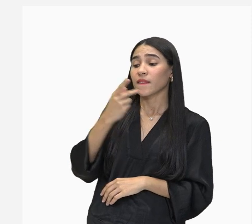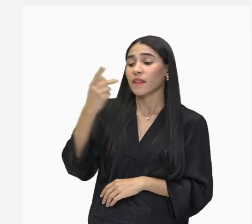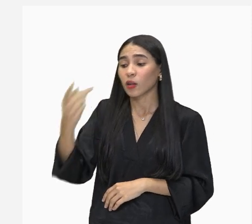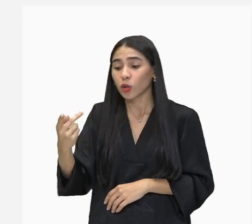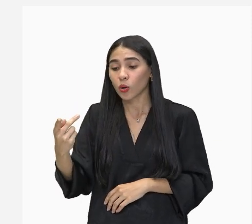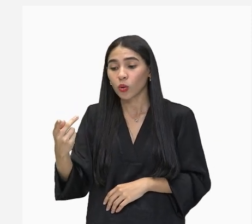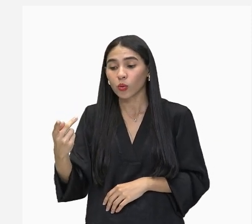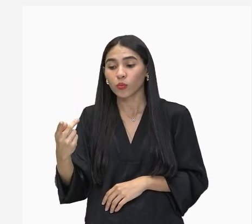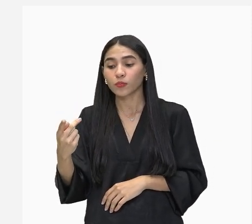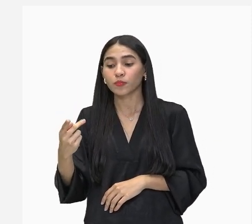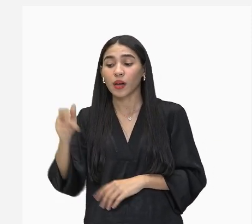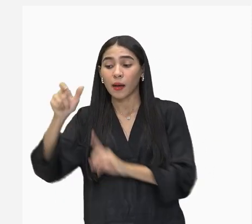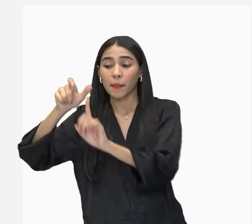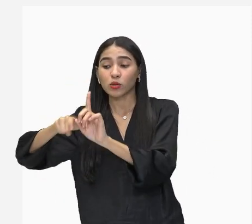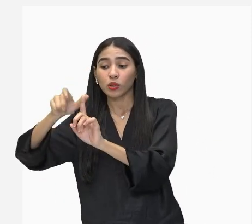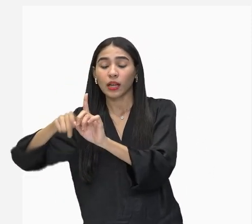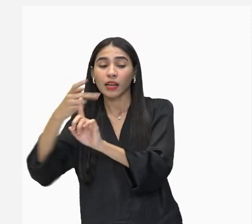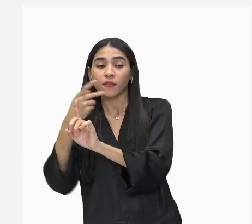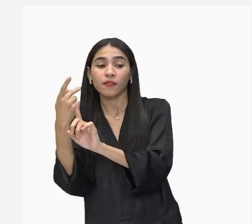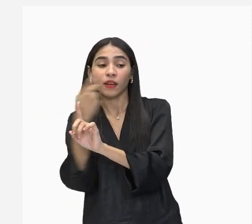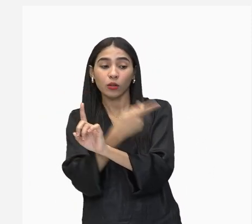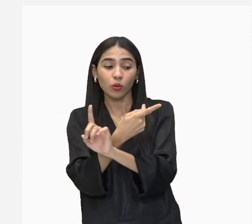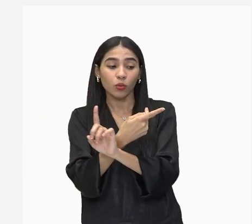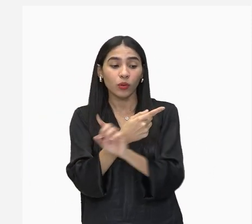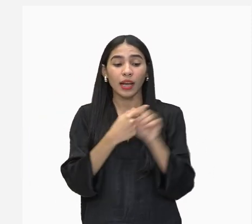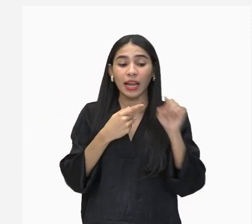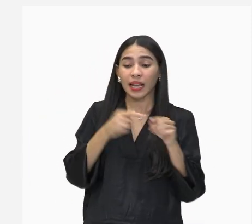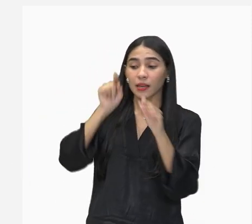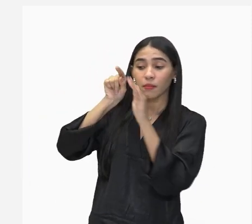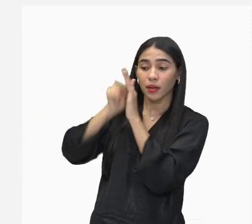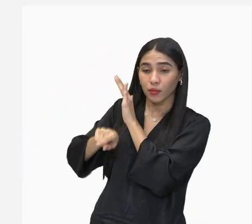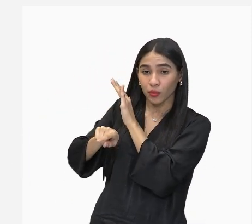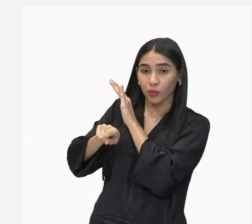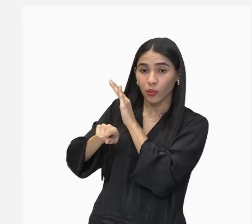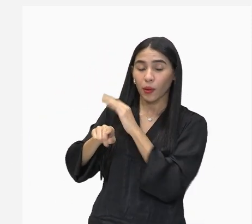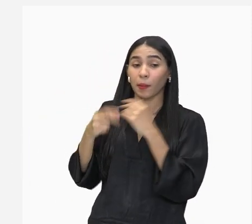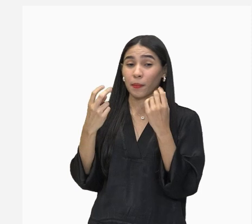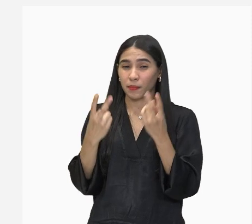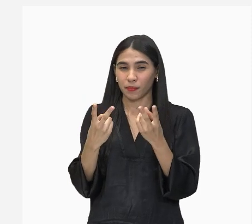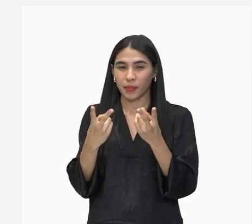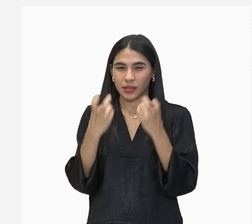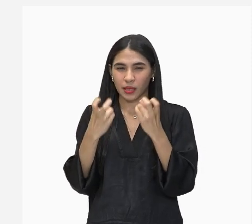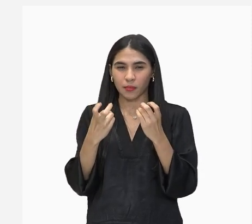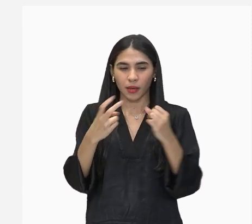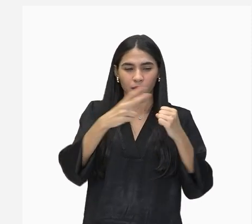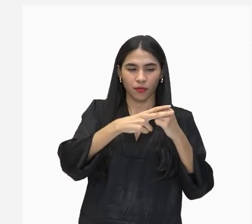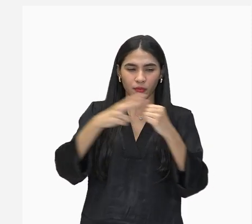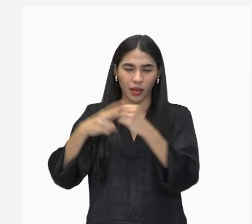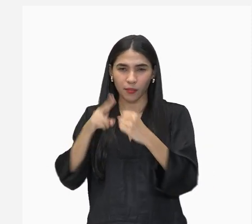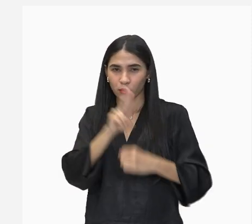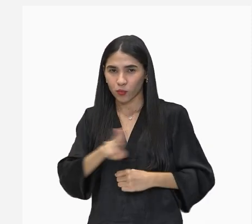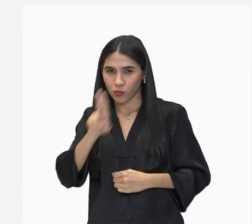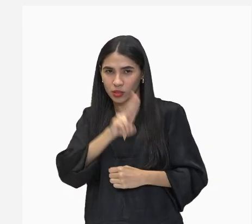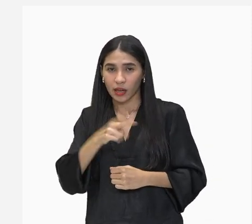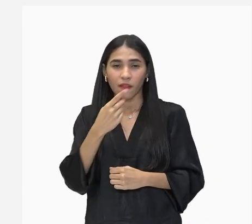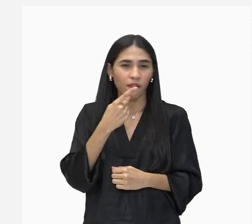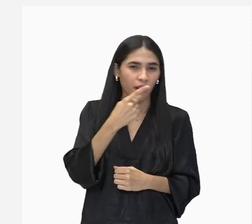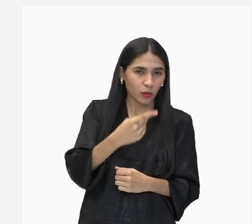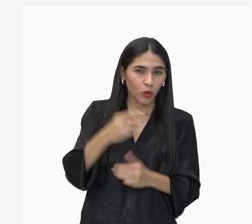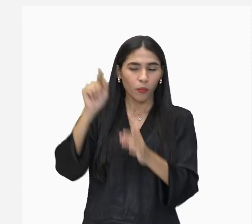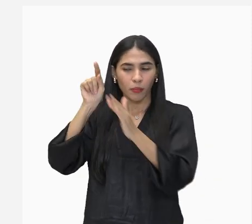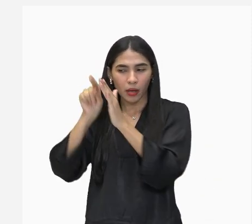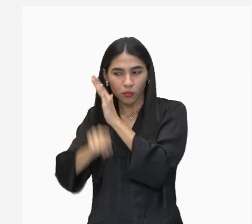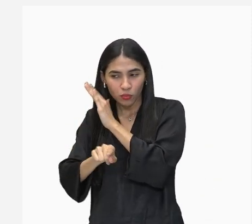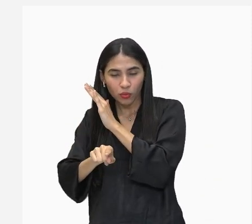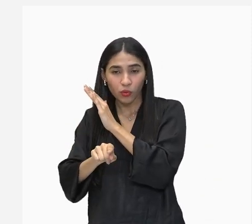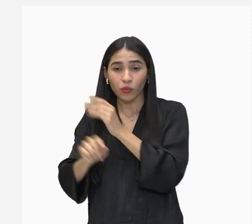fulano disse, ele perguntou. Observe que toda vez que eu utilizo esses verbos, eu sempre deixo uma informação,